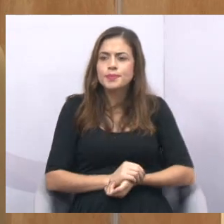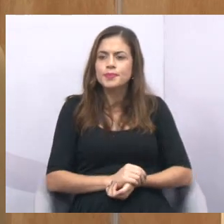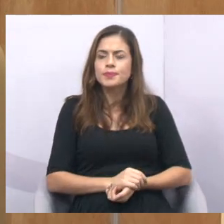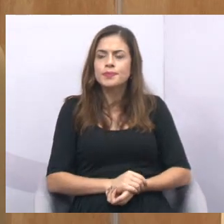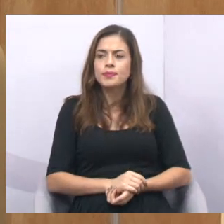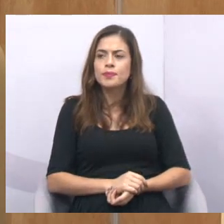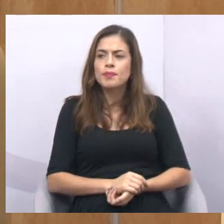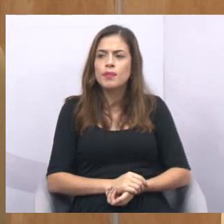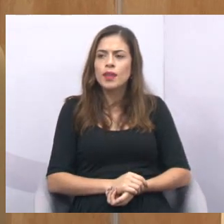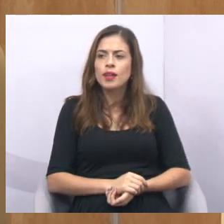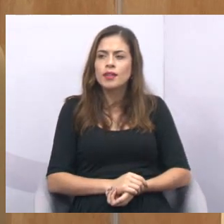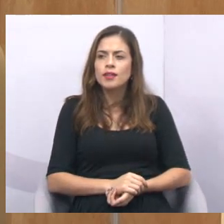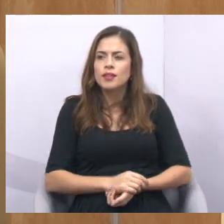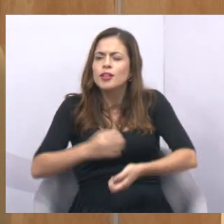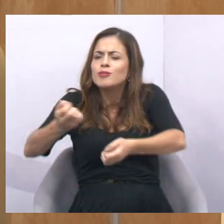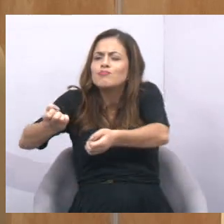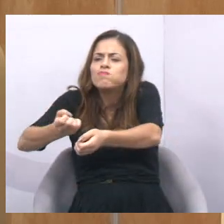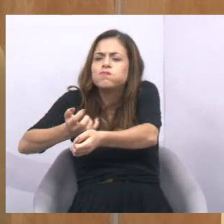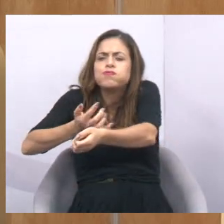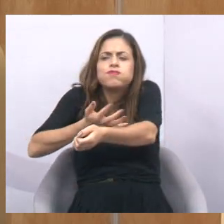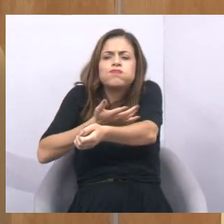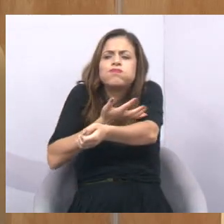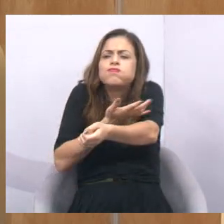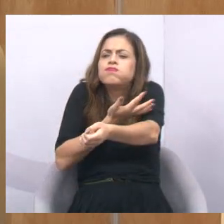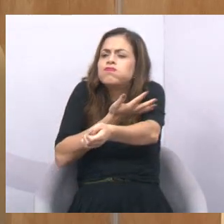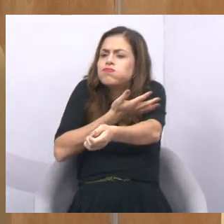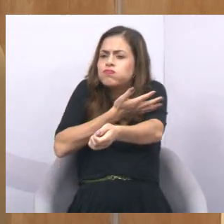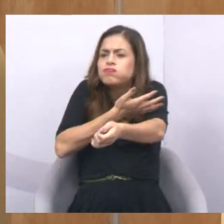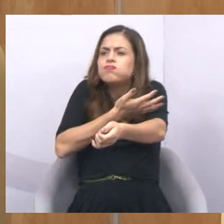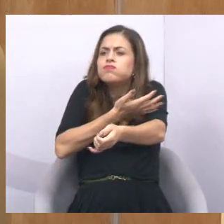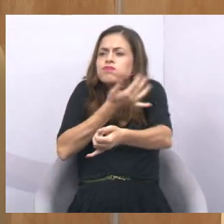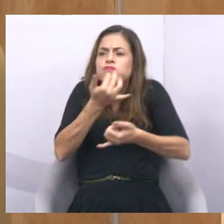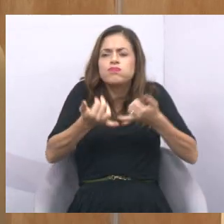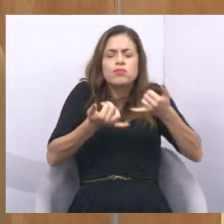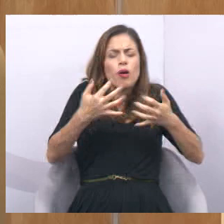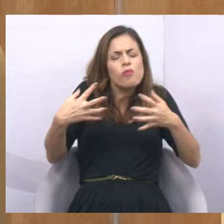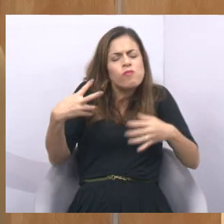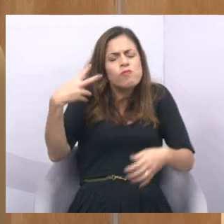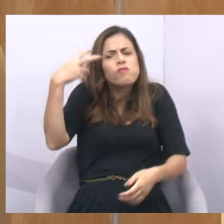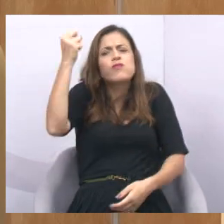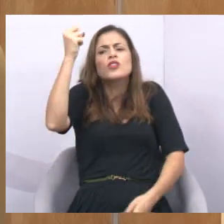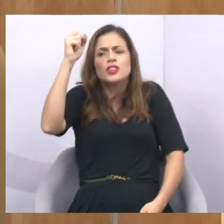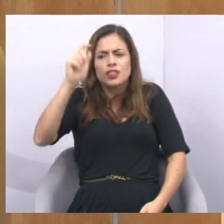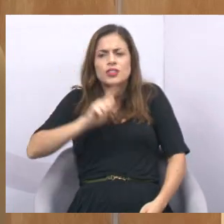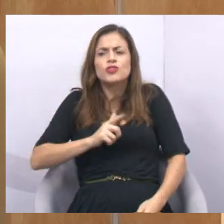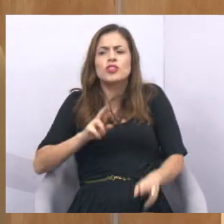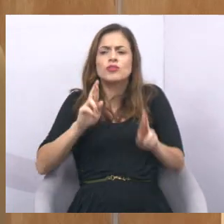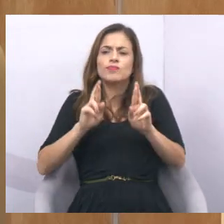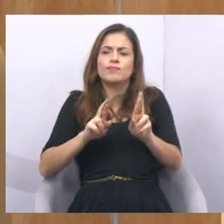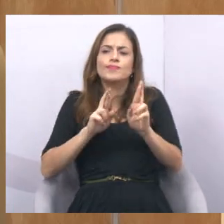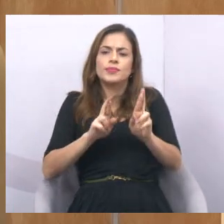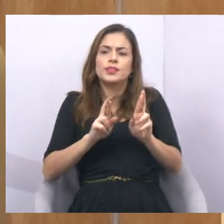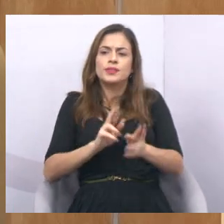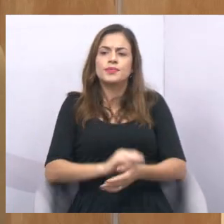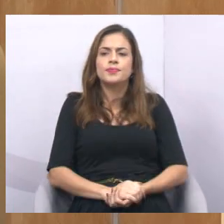pelo que ela transmitia para a gente jogar, a força que tinha essa torcida.